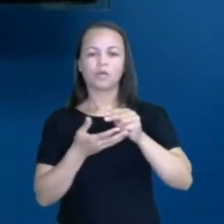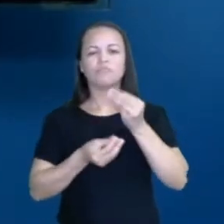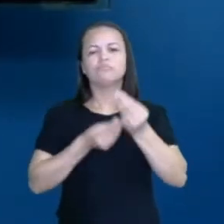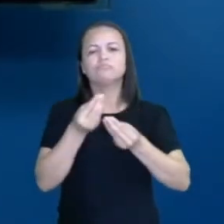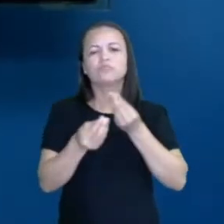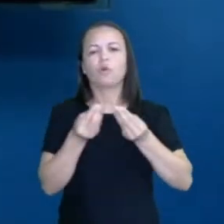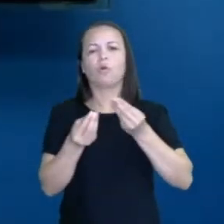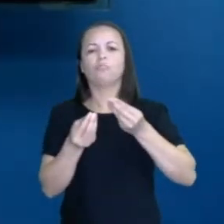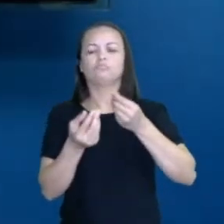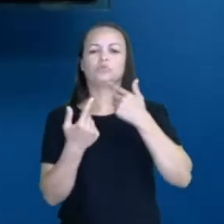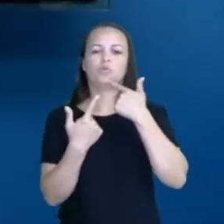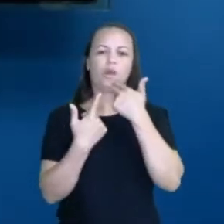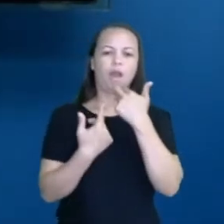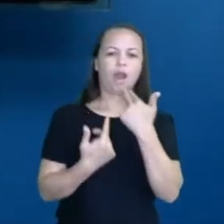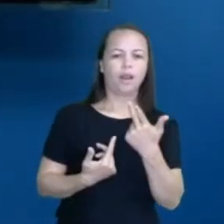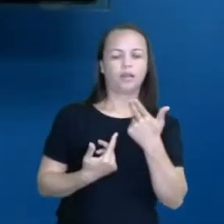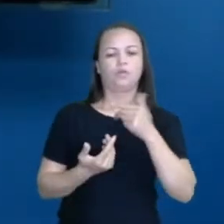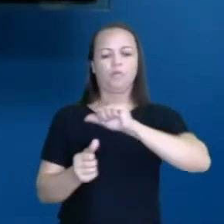muda.